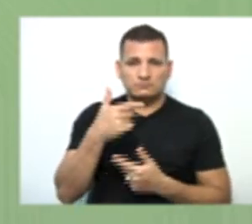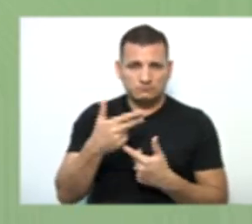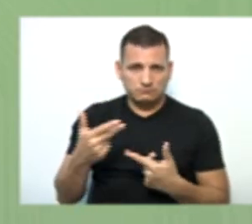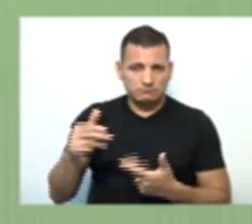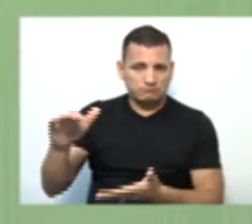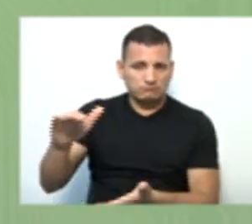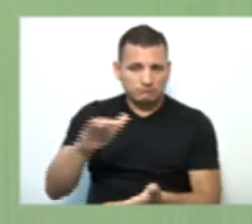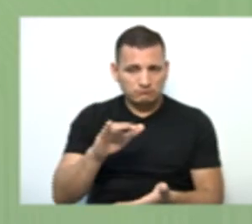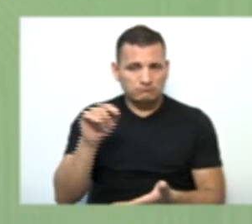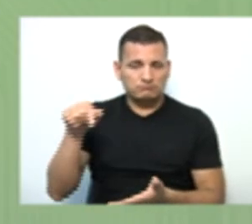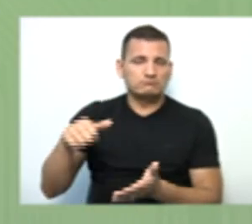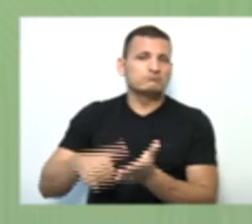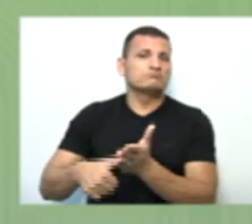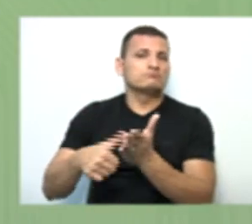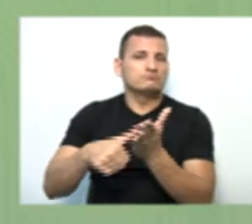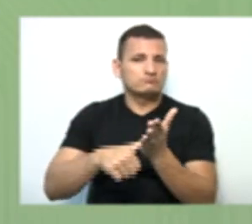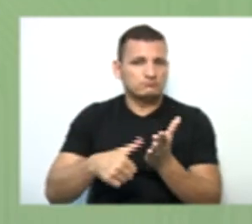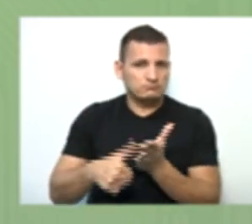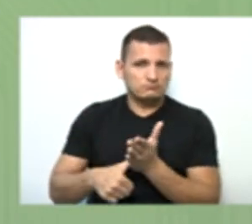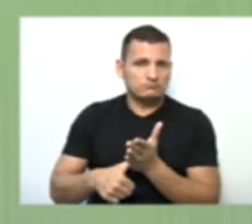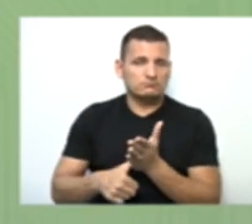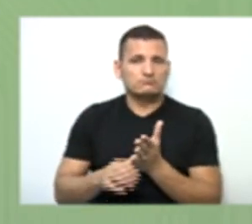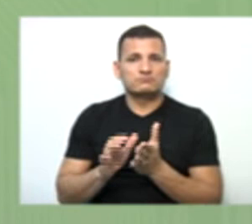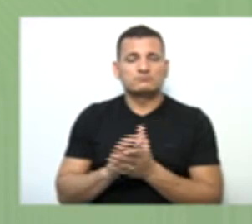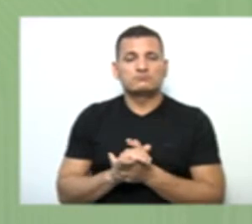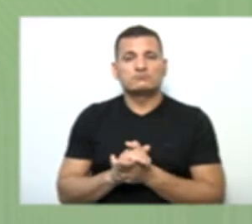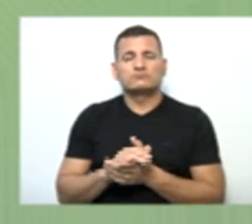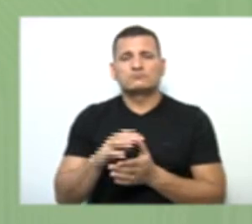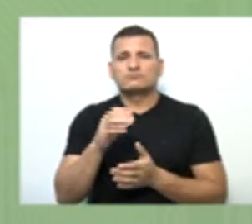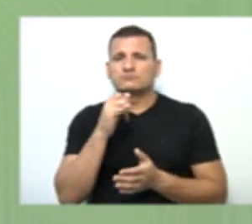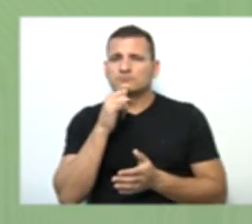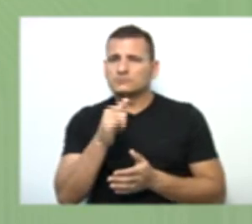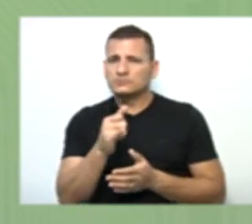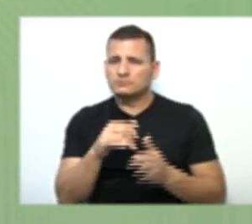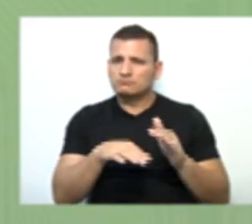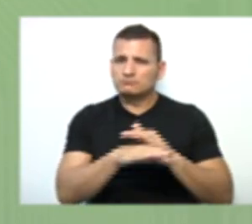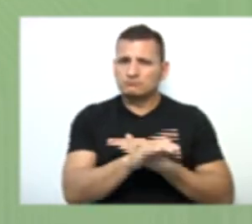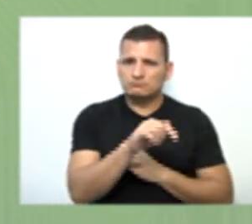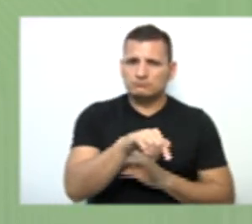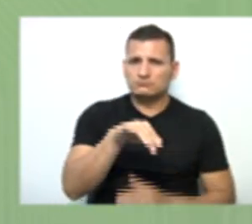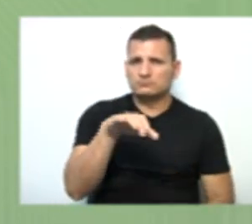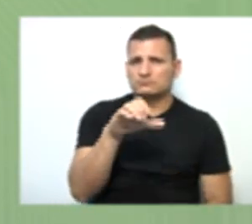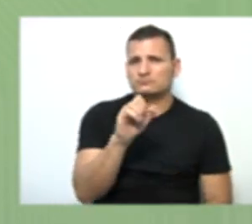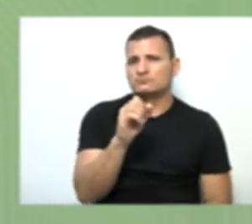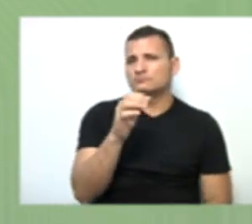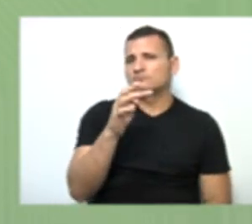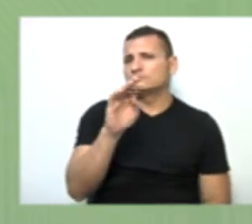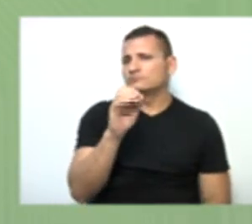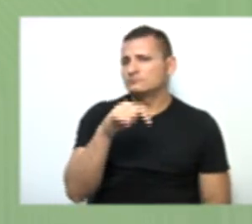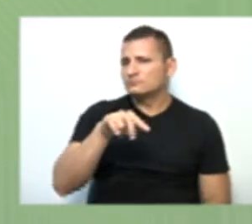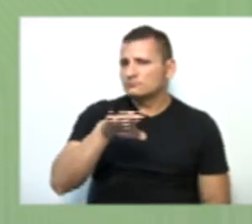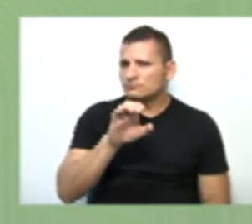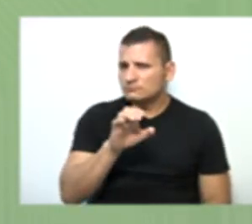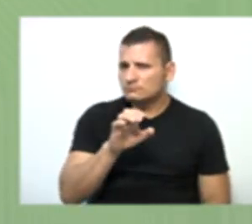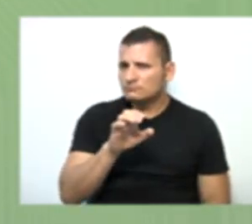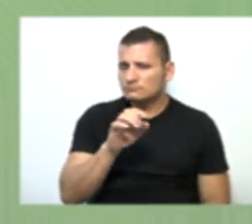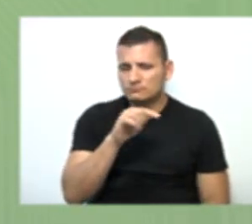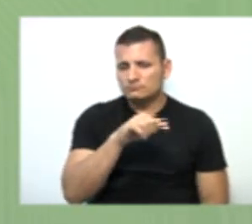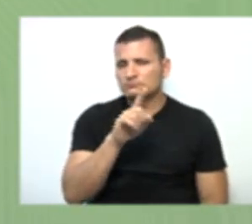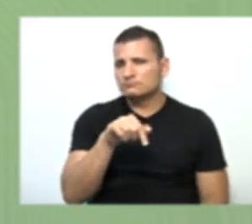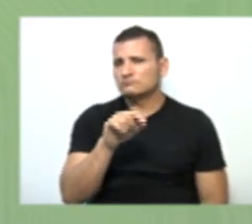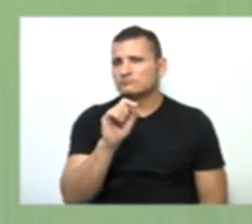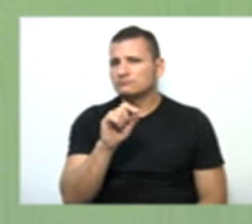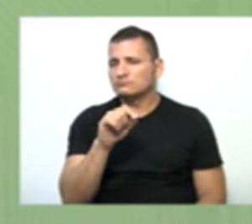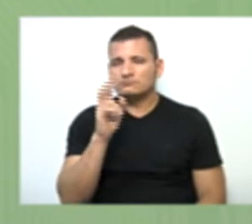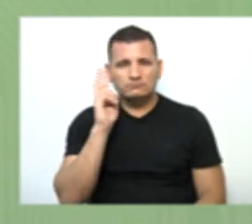Então, vai para o estoque. Opa, professora, se ela vai para o estoque, então quer dizer que o destino das frutas foi no estoque, né? Isso. Destino,